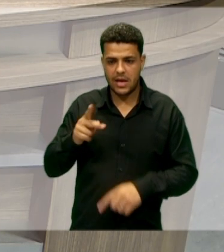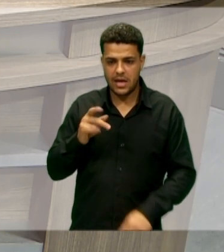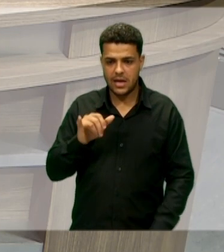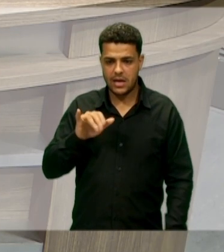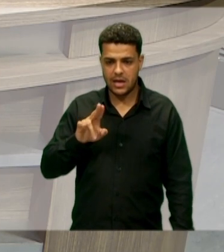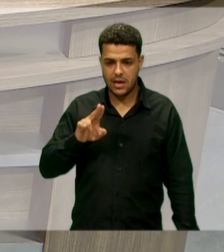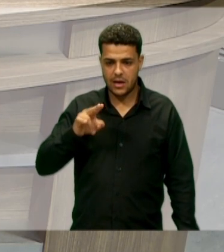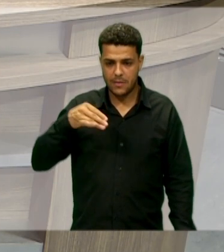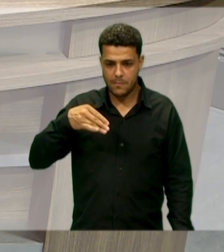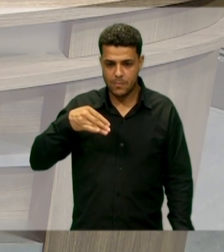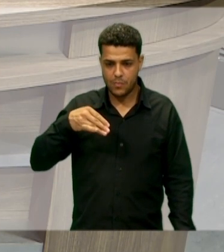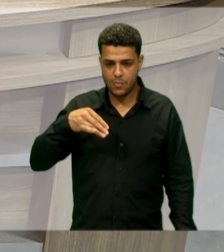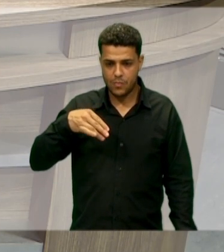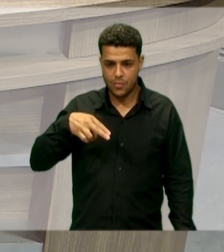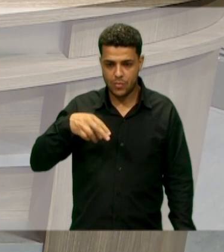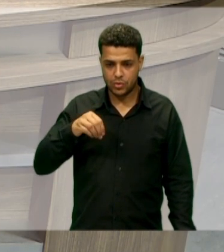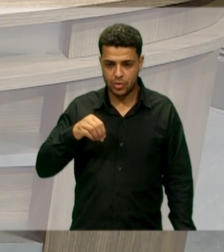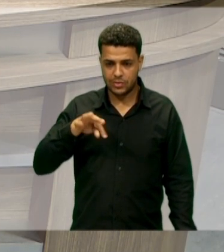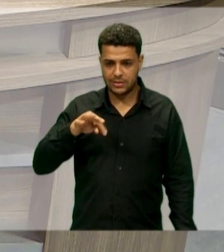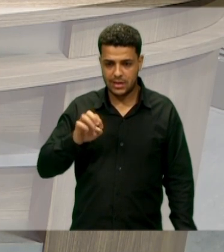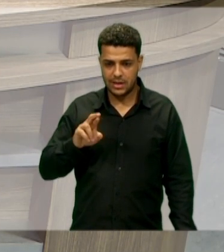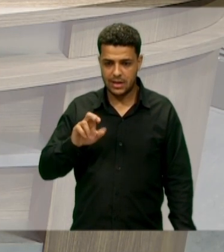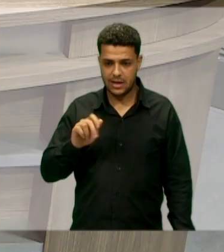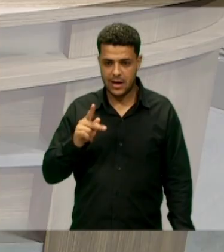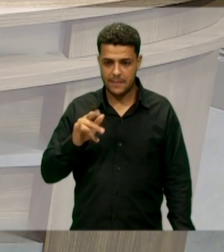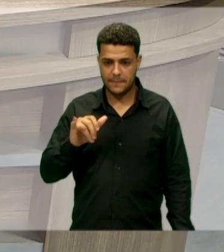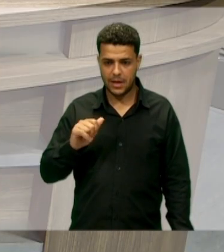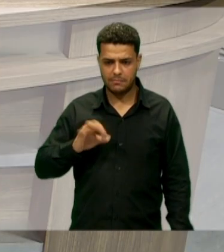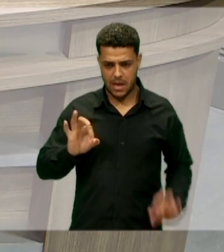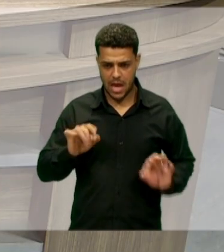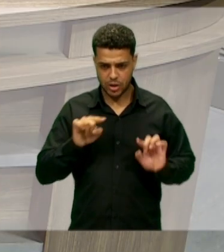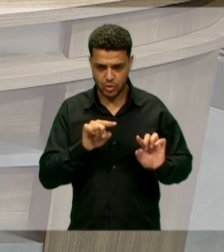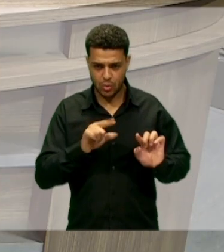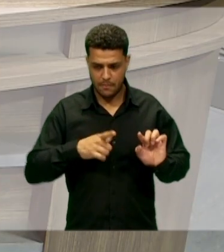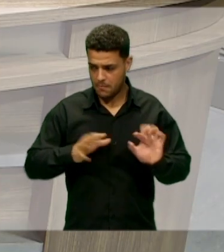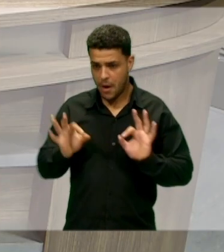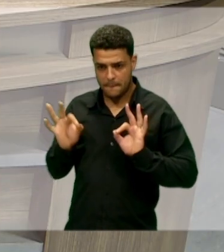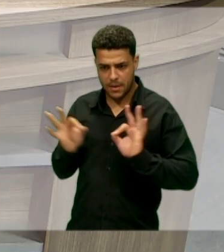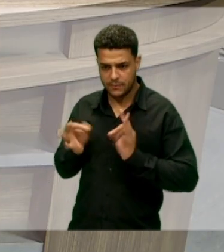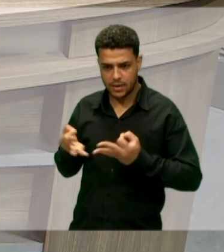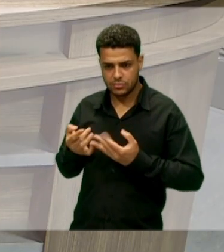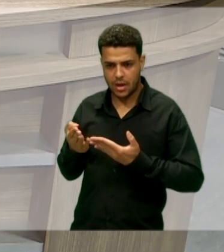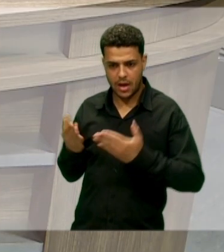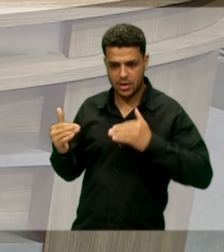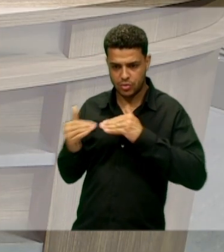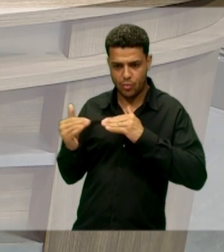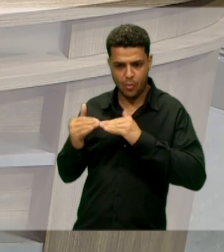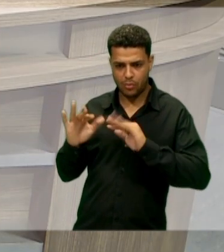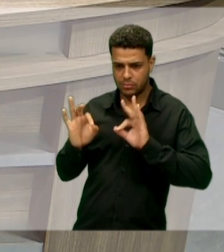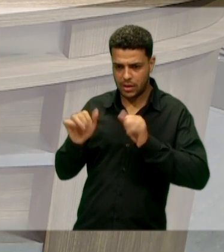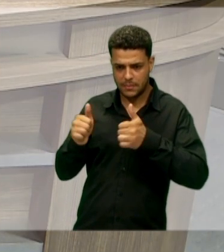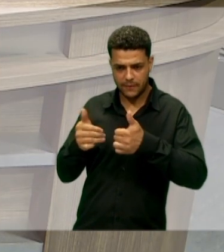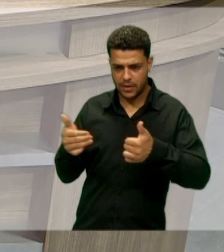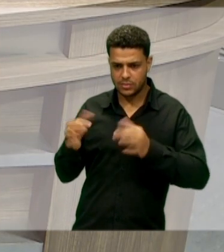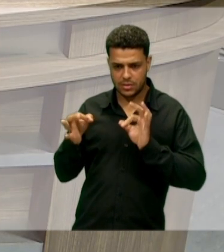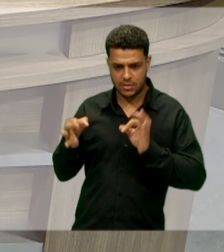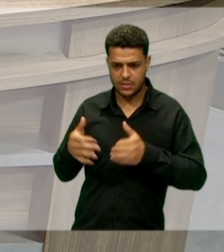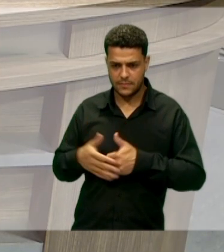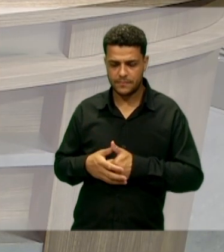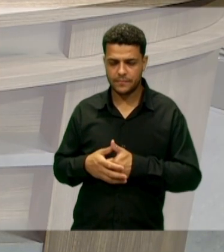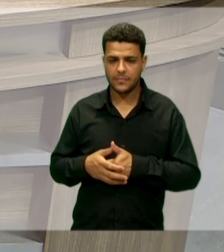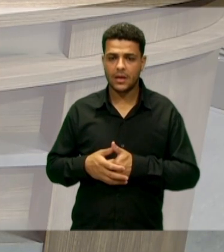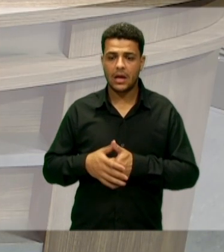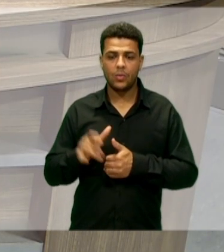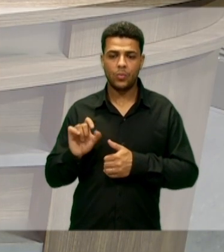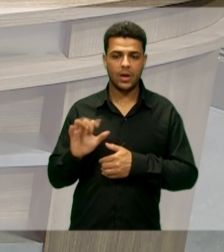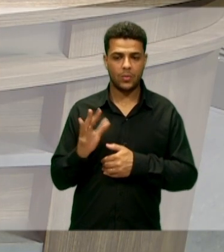ver com o teu próprio organismo gerando... Excelente, isso? Corretíssimo, isso mesmo, certíssimo. O que acontece? Olha